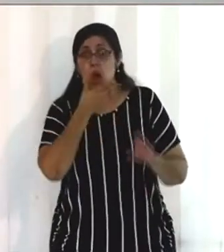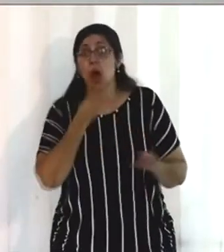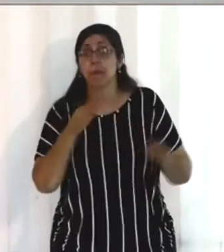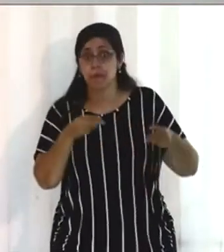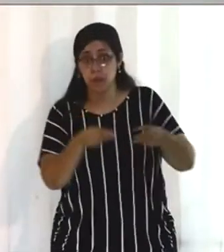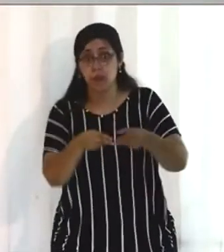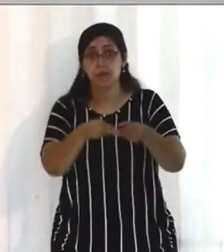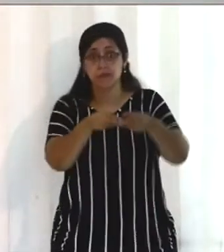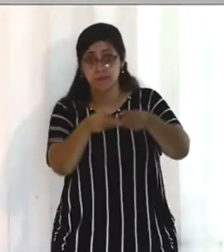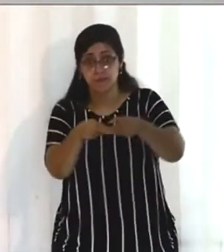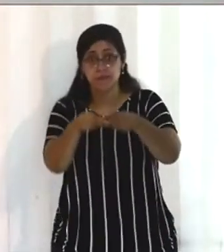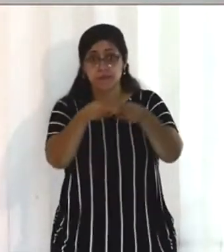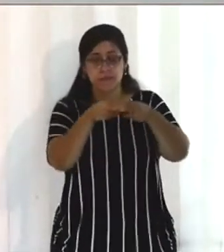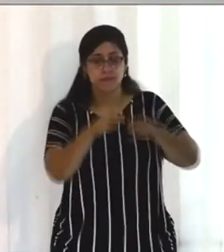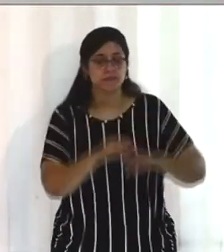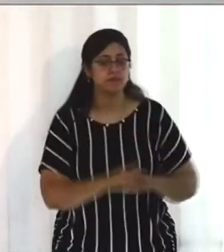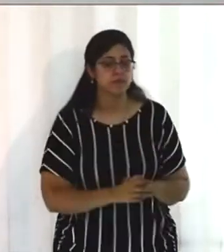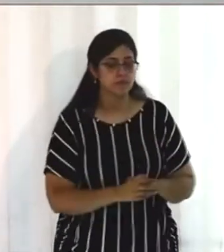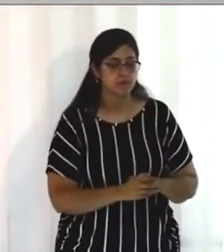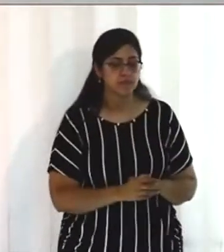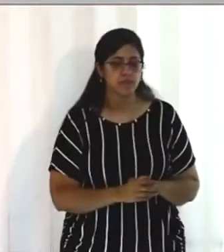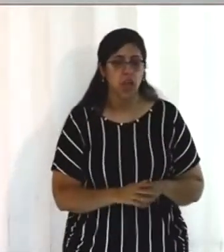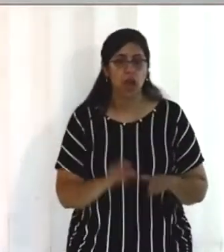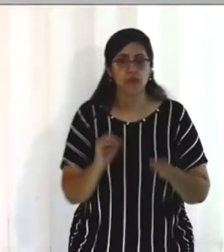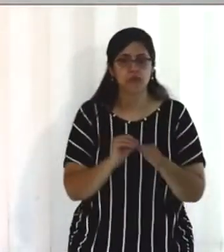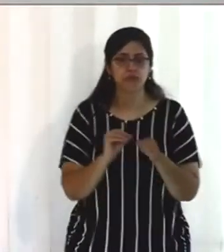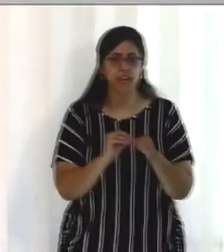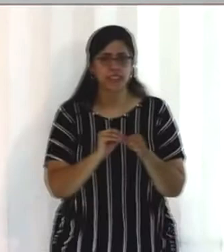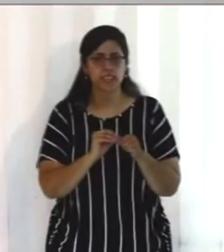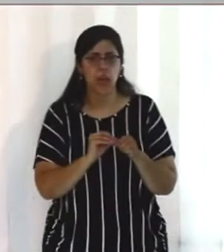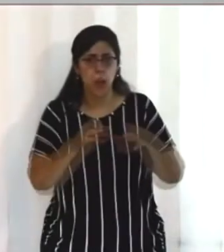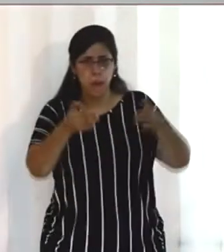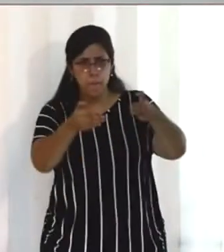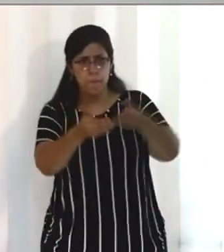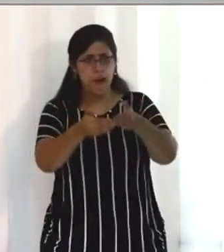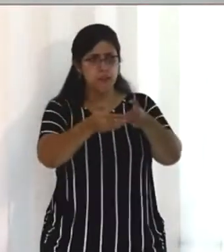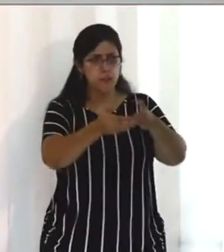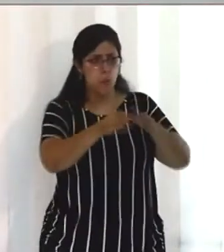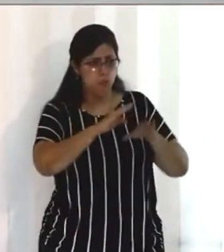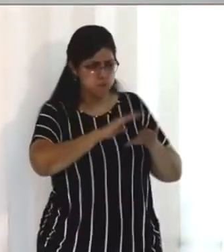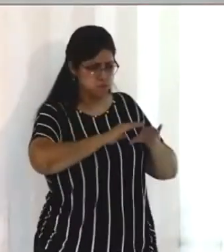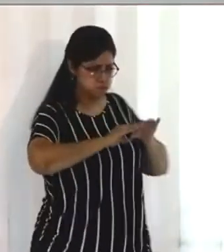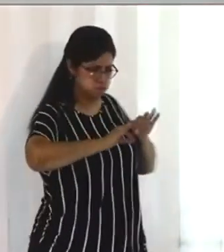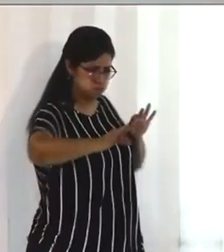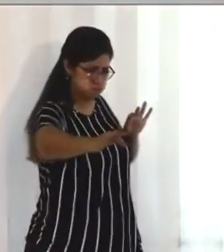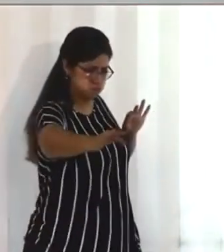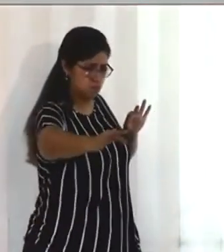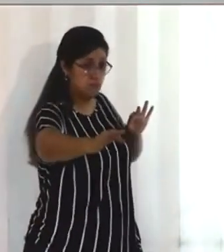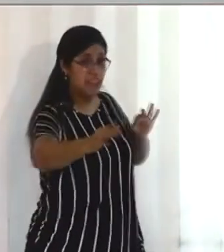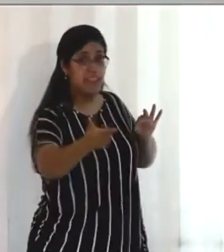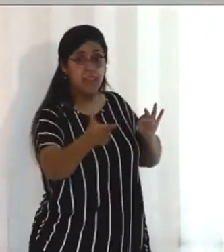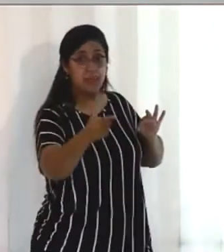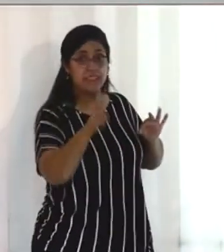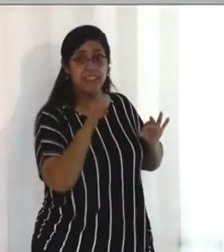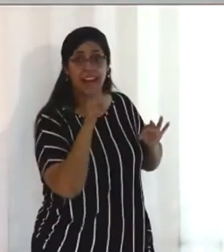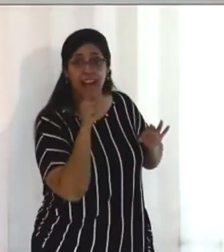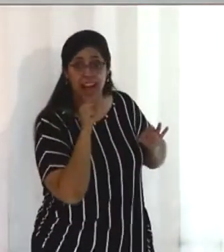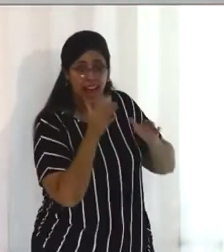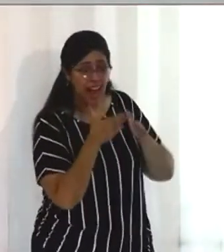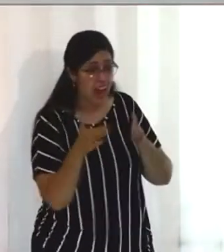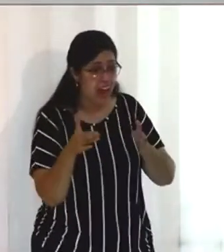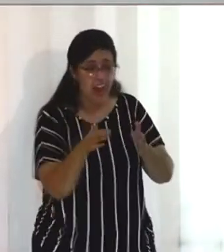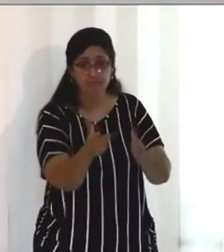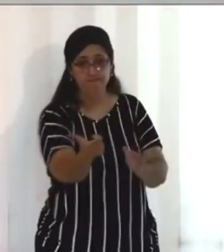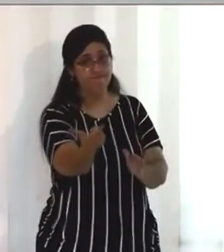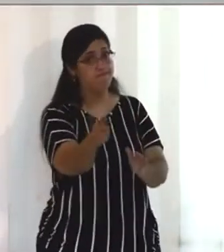da ordem que Deus deu a Noé para construir uma arca onde não havia rio, onde não havia lago.